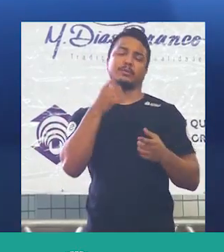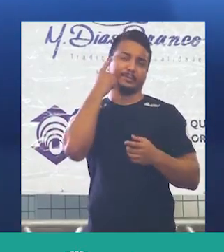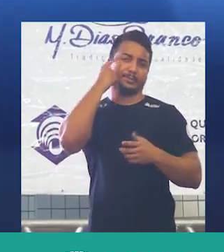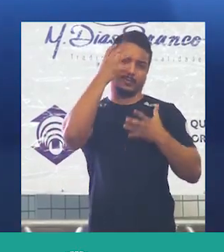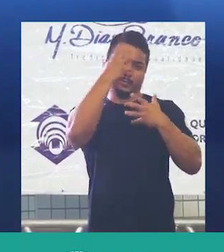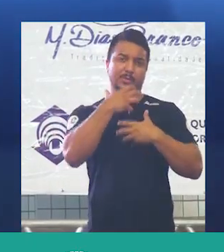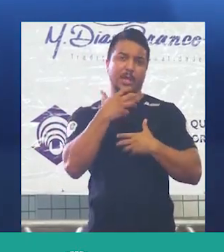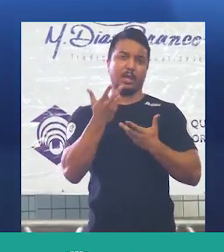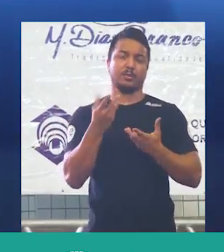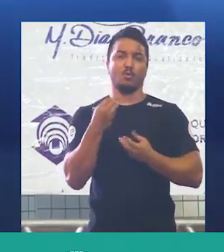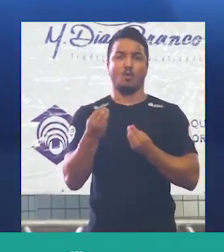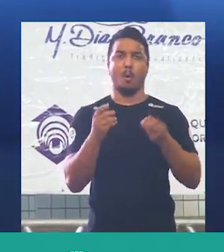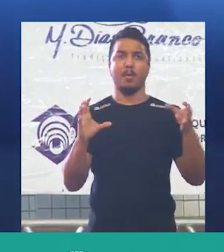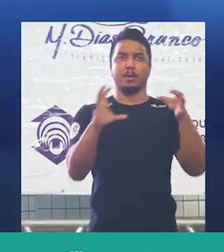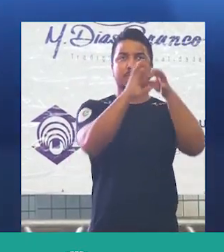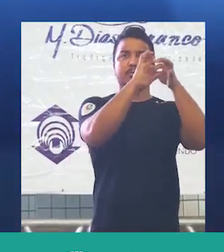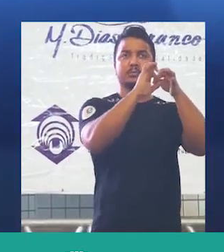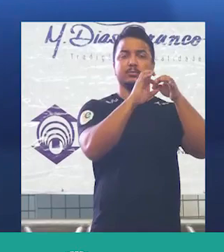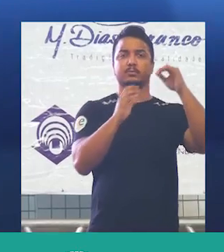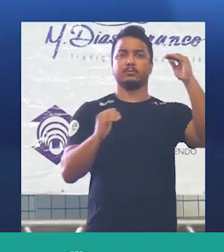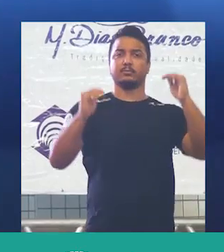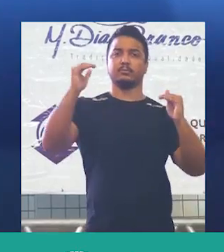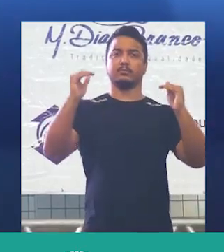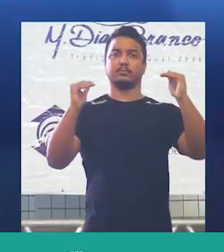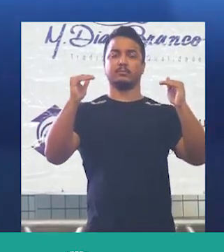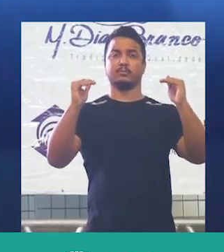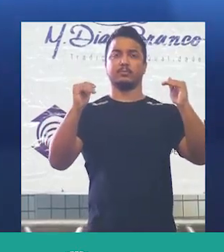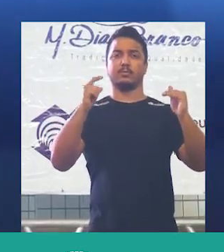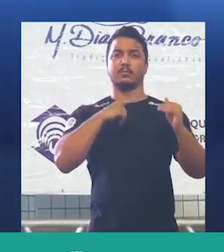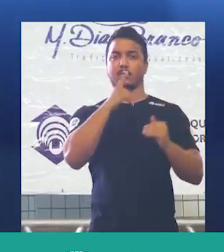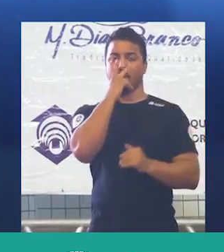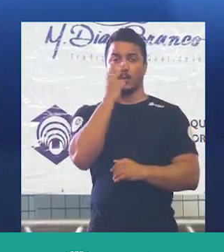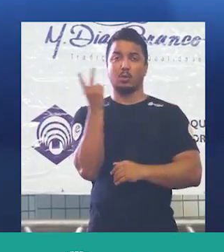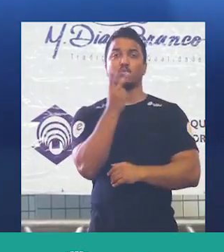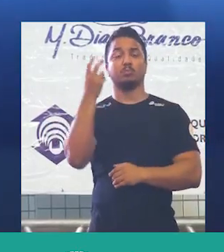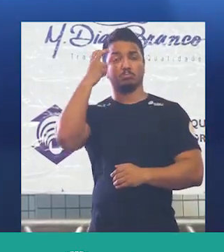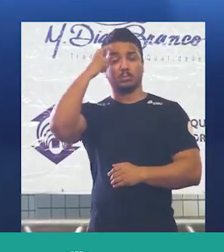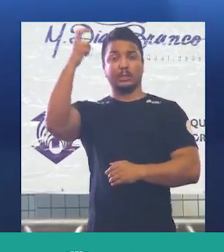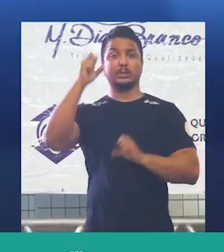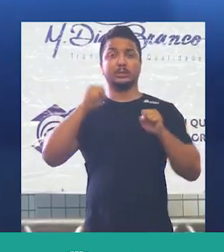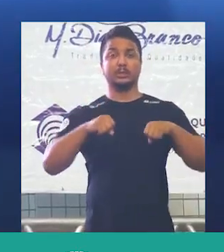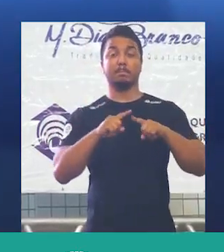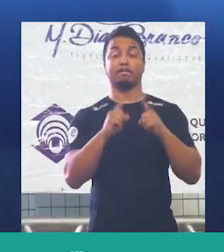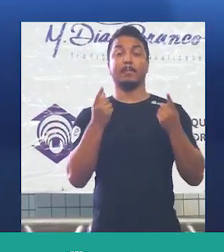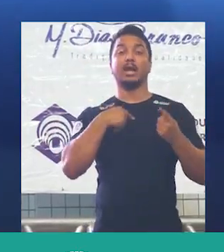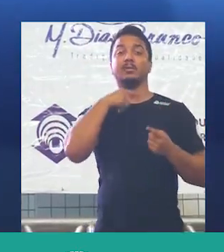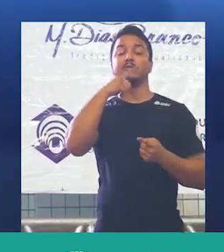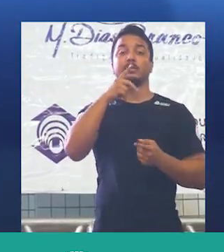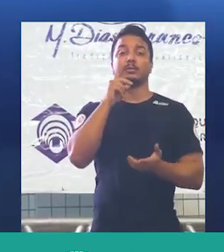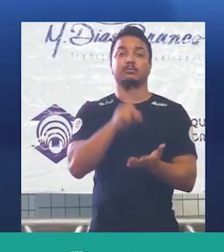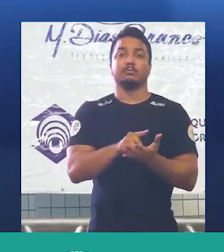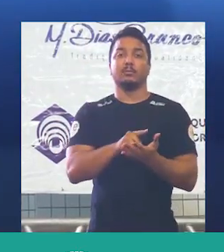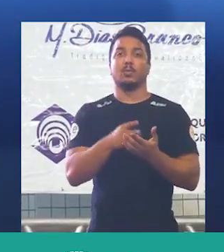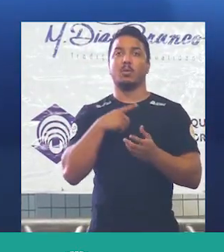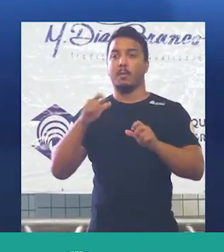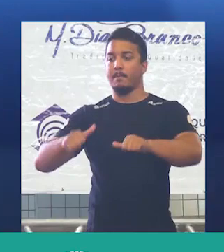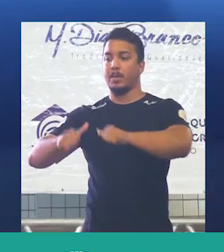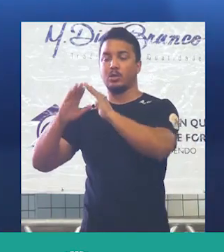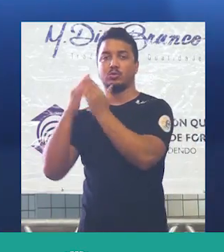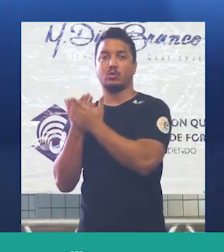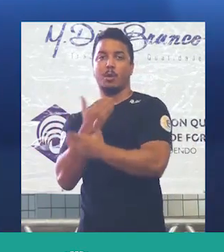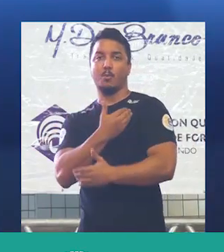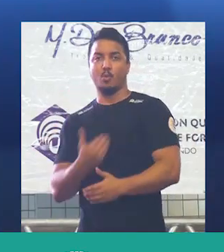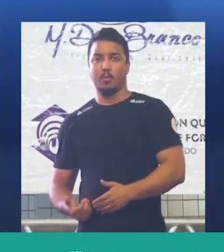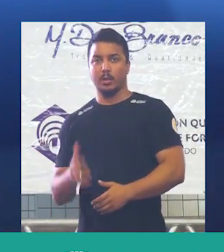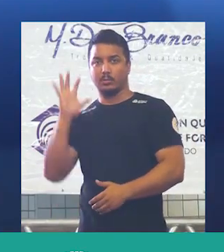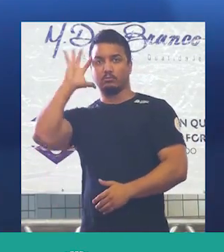né? Unindo as duas ideias são extremamente inteligentes, mas não tem como você melhorar a escola pública do dia para